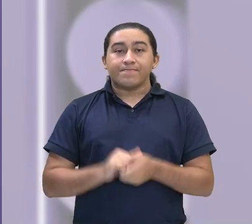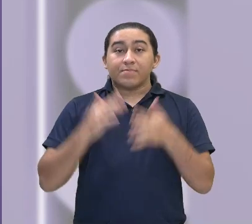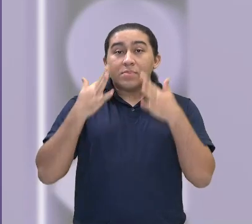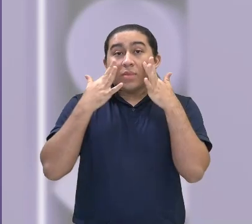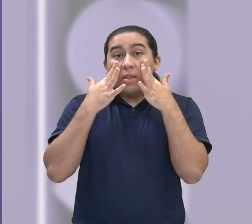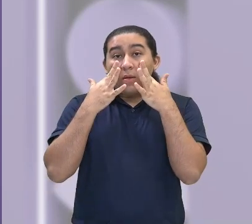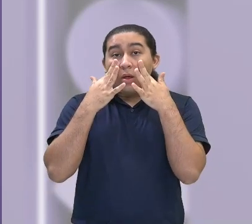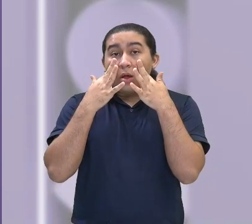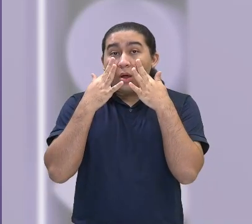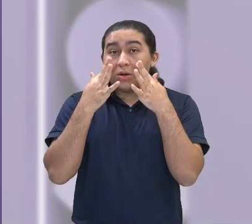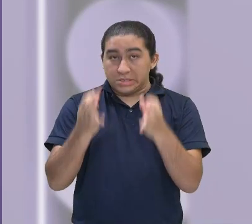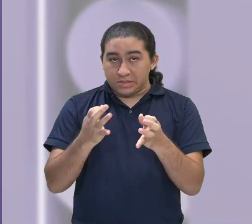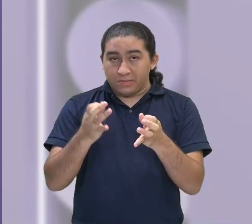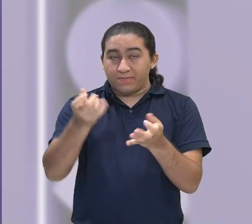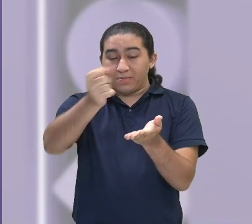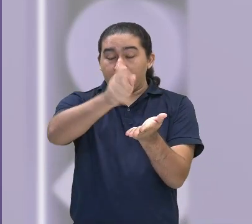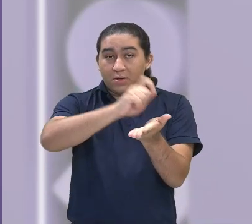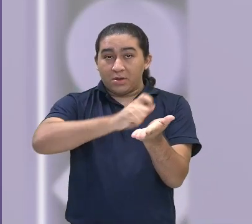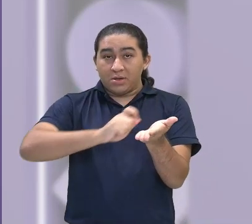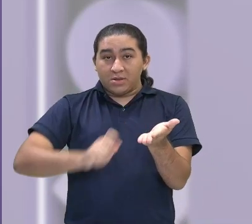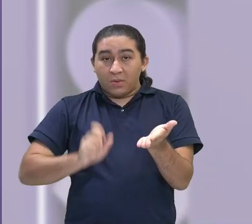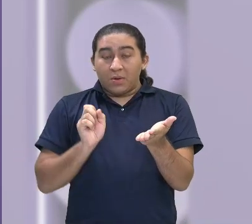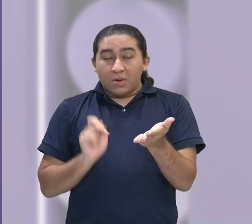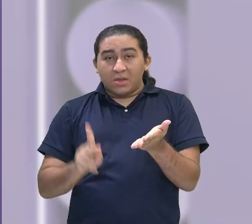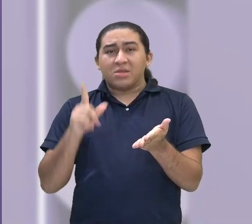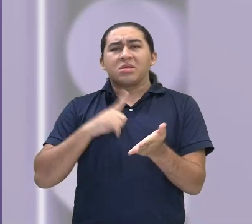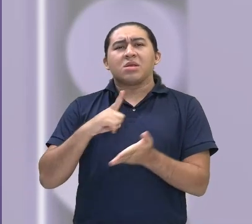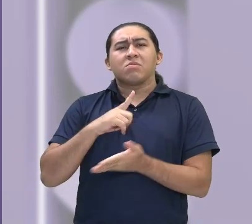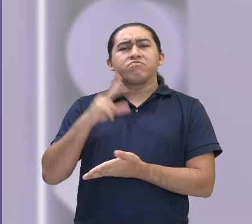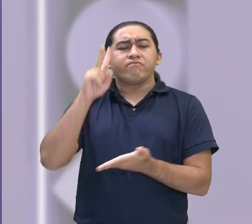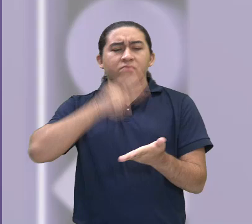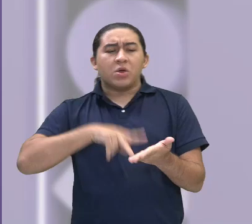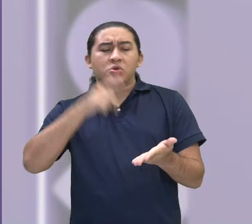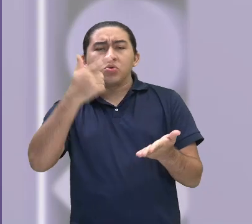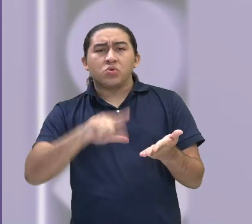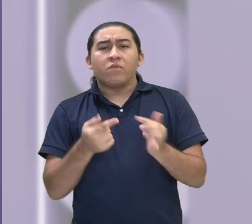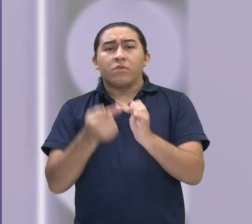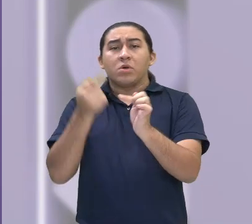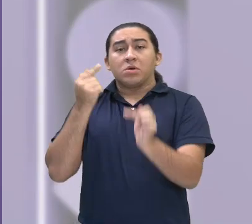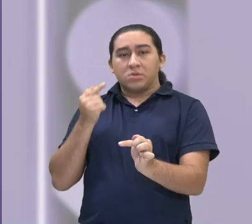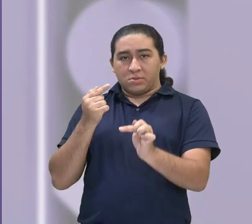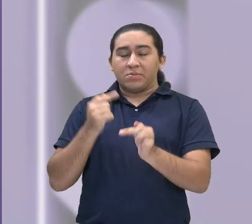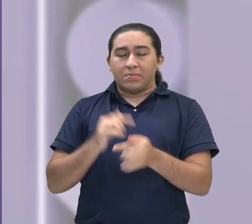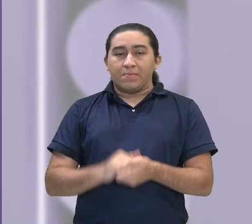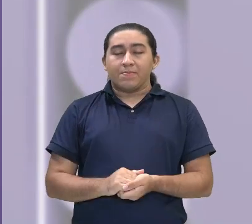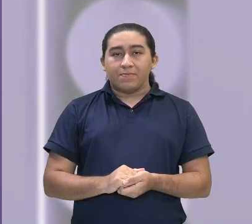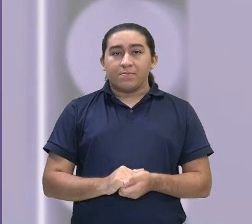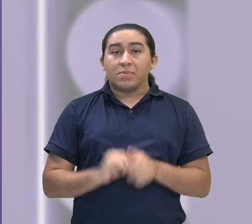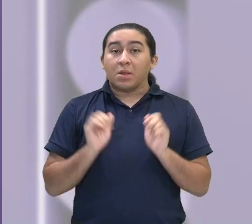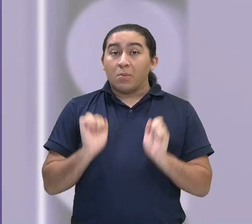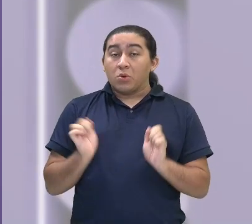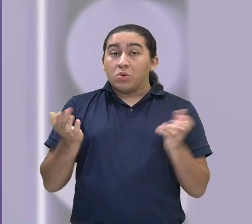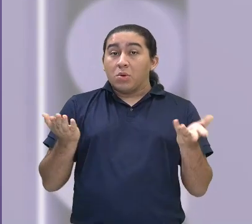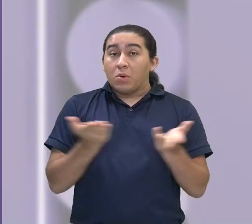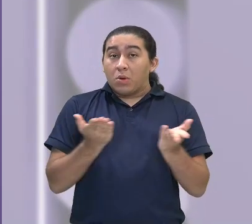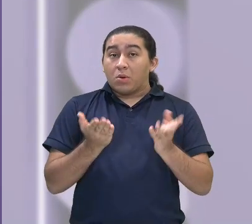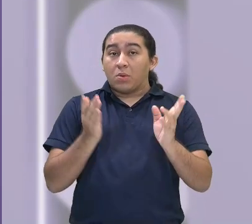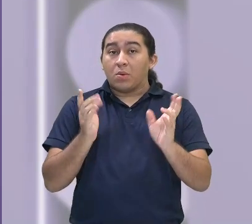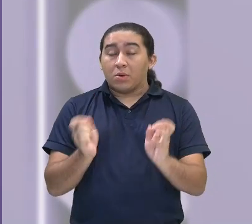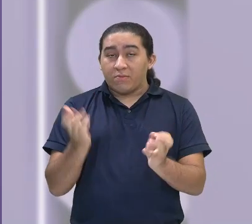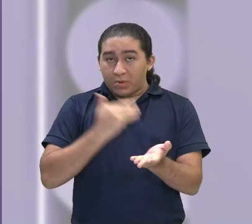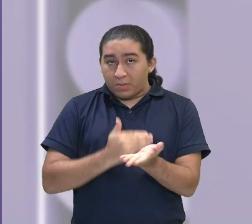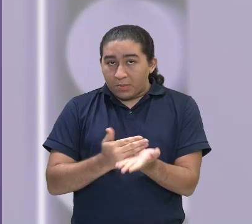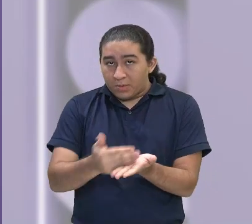bastante atenção, faça as anotações, reveja as anotações das aulas anteriores. Vamos lá?